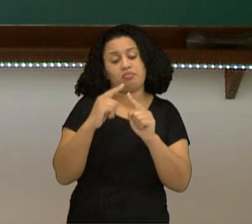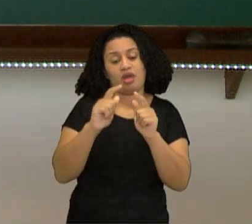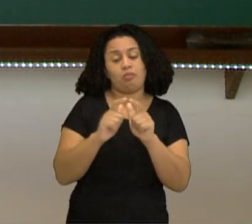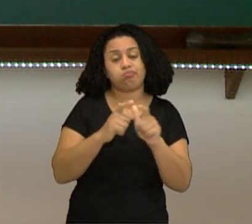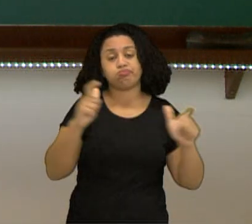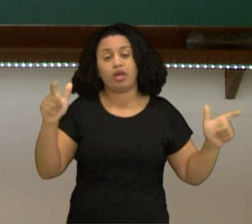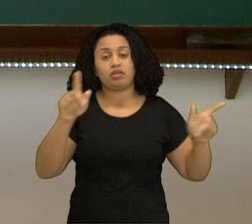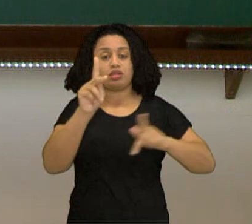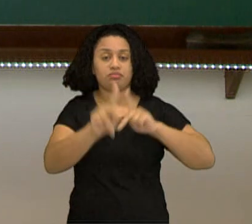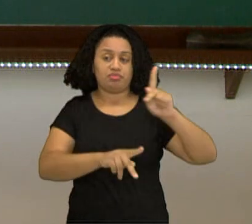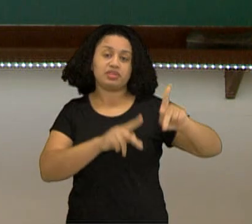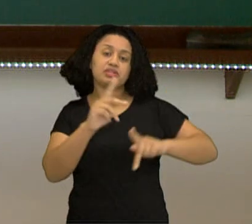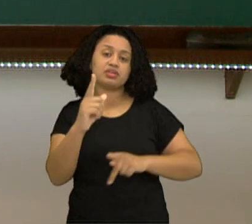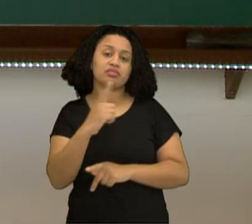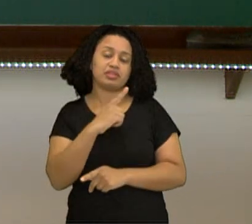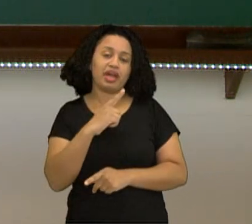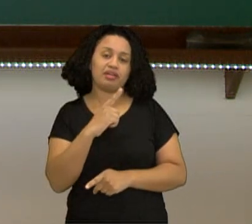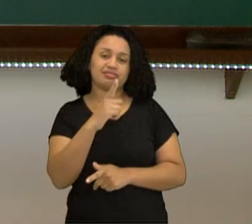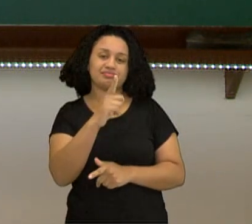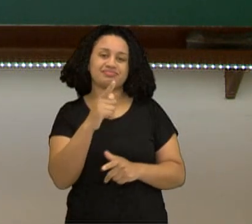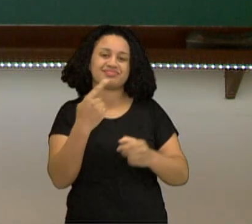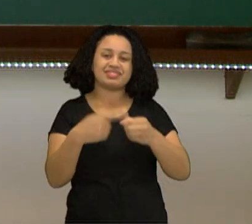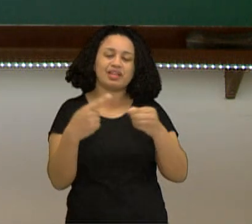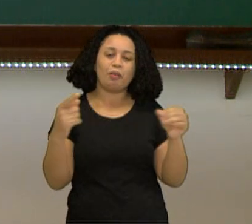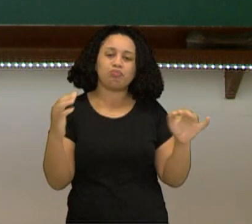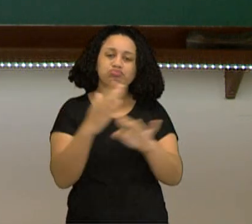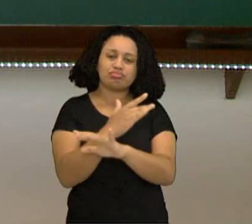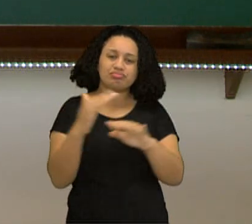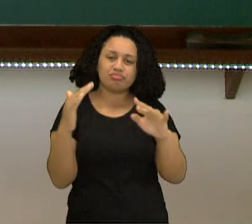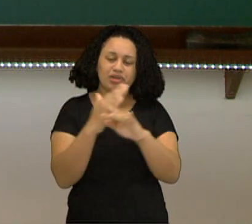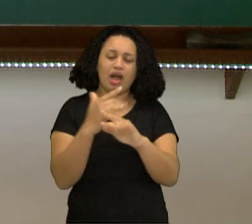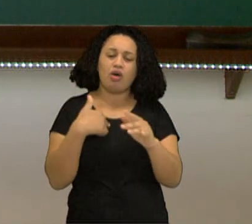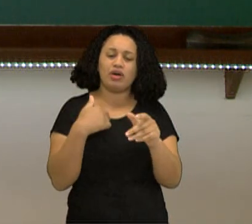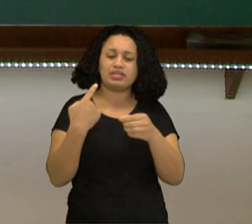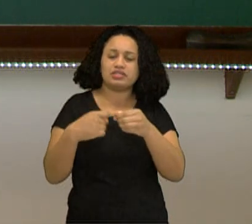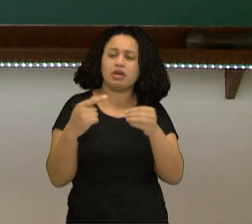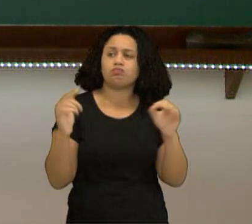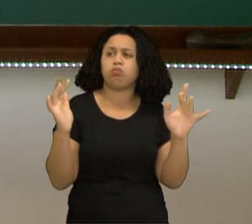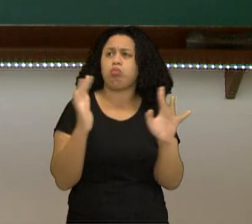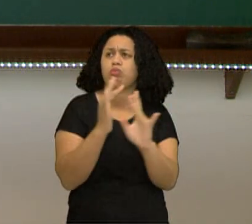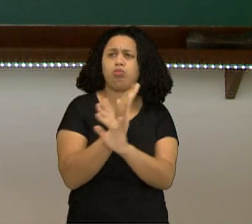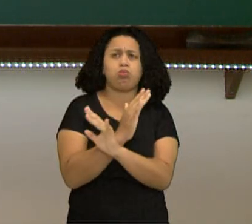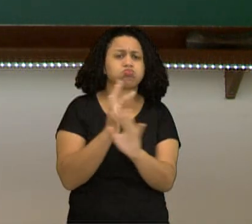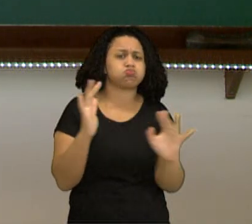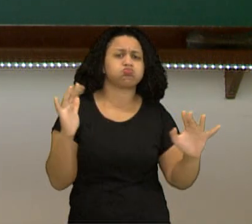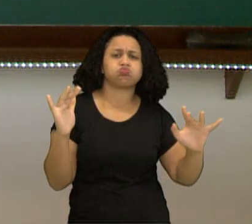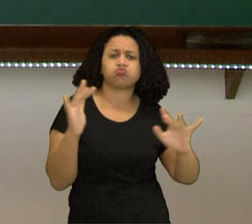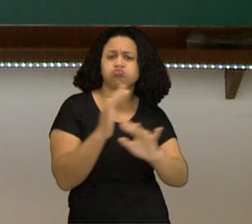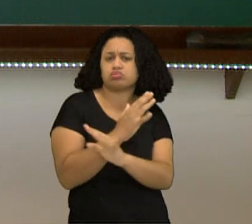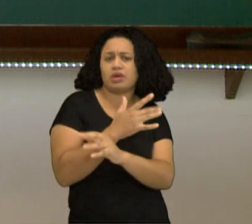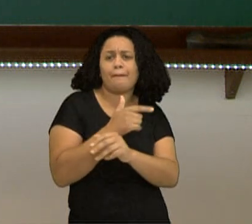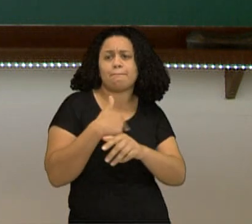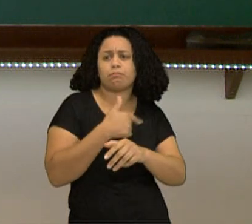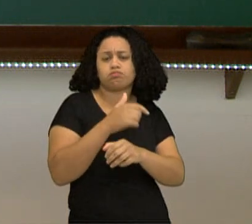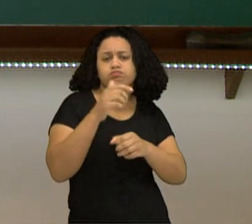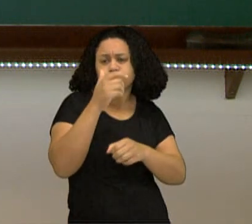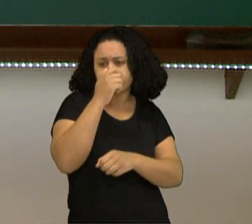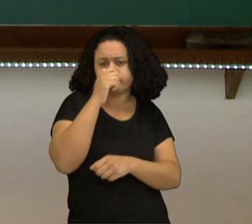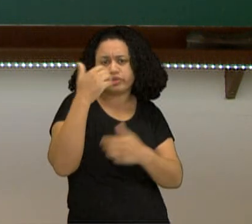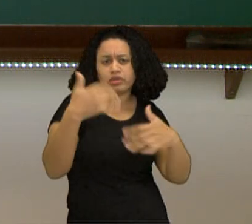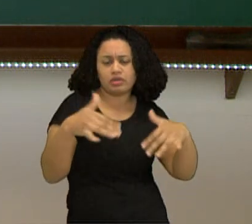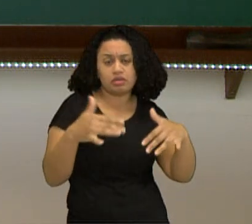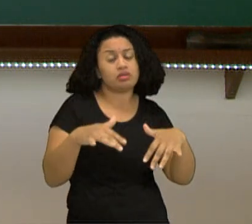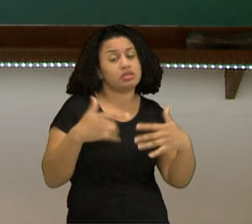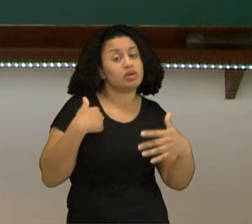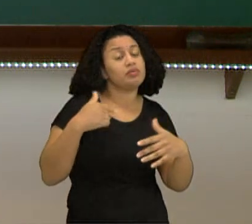da população, né? As cidades estão inchadas, então com o aumento da população, aumento de carros. Então já deu para a gente